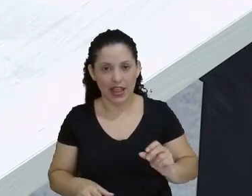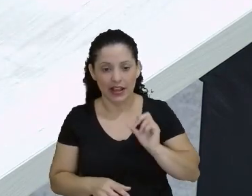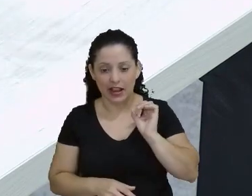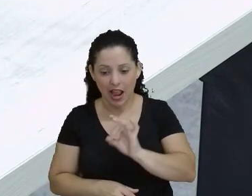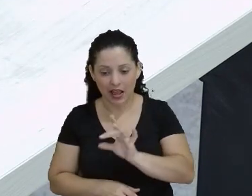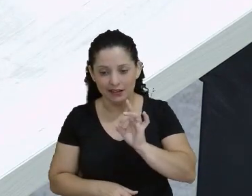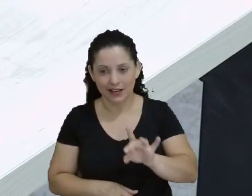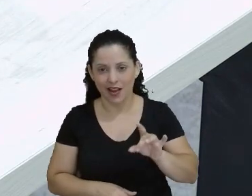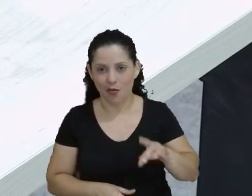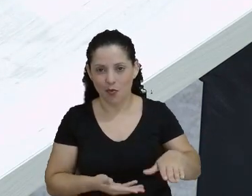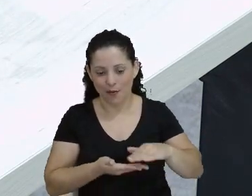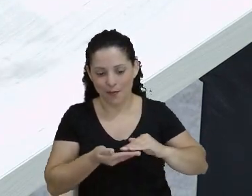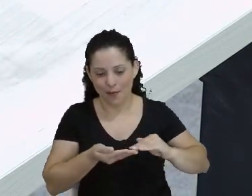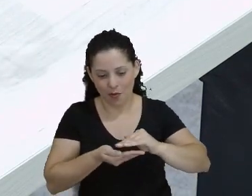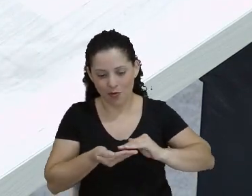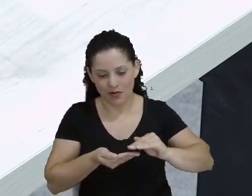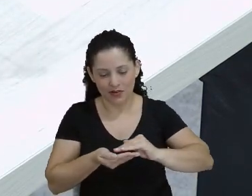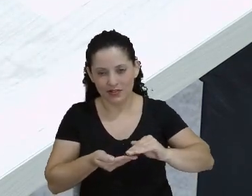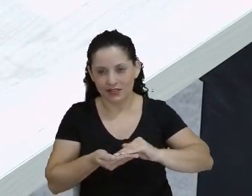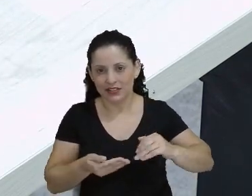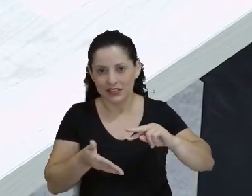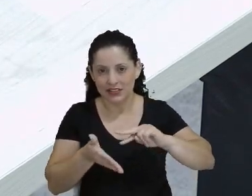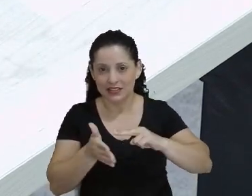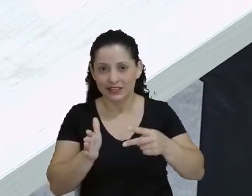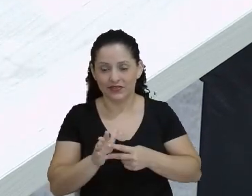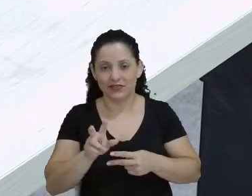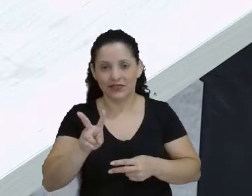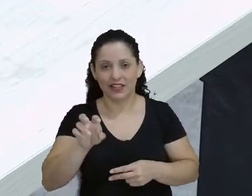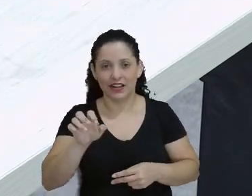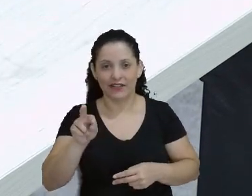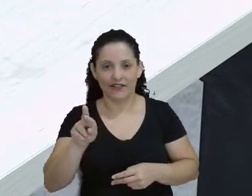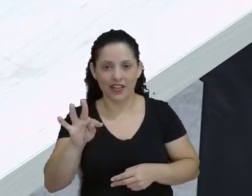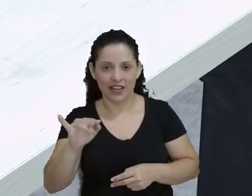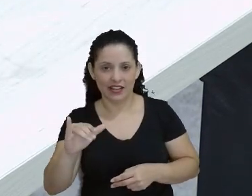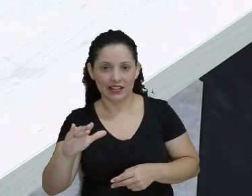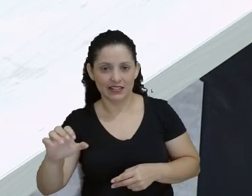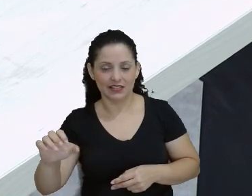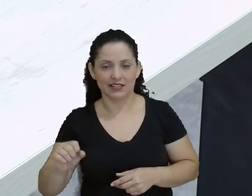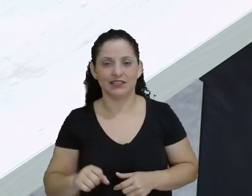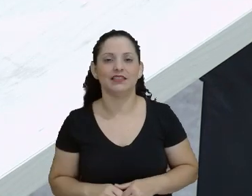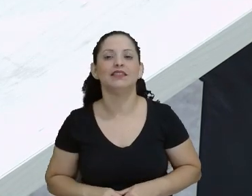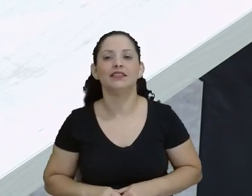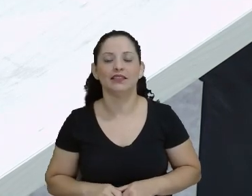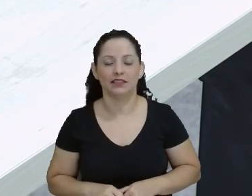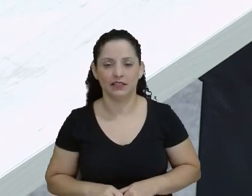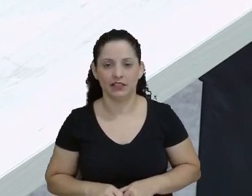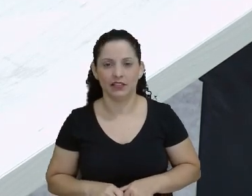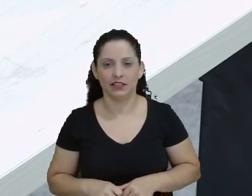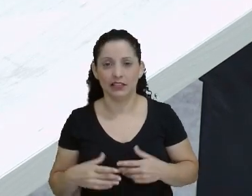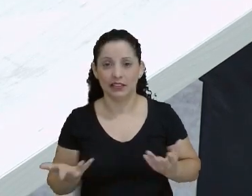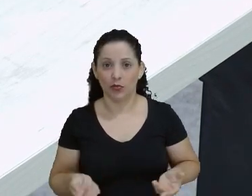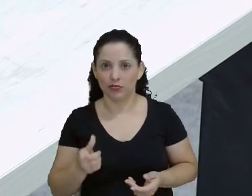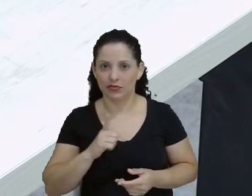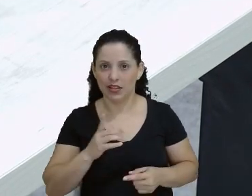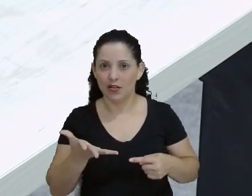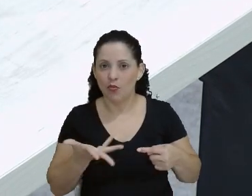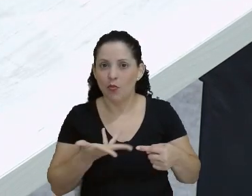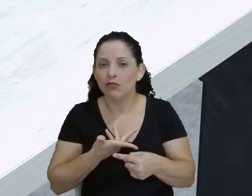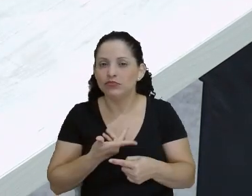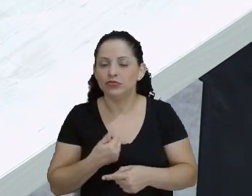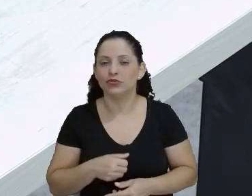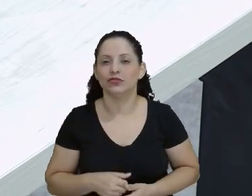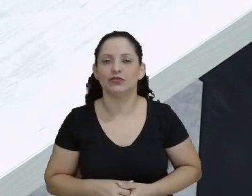representando exatamente os vértices, a ponta desse sólido. Então, 1, 2,